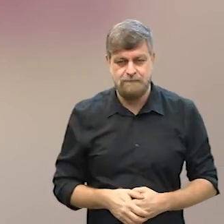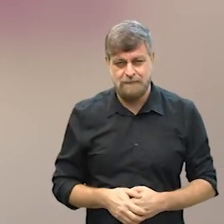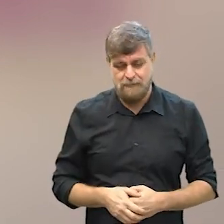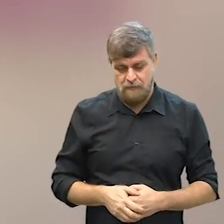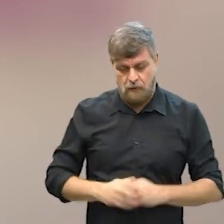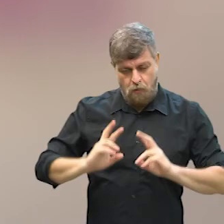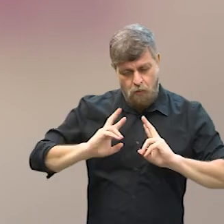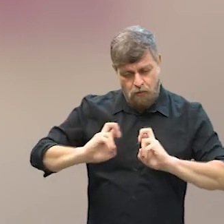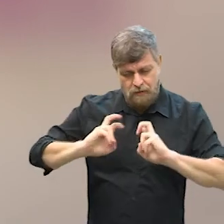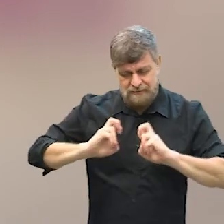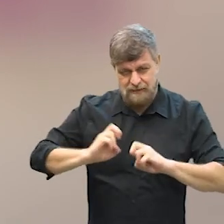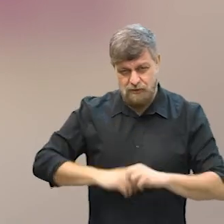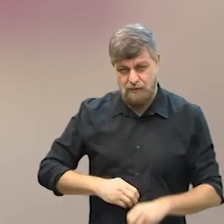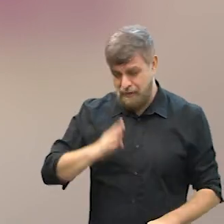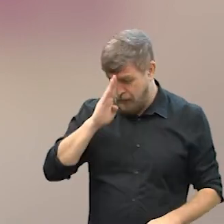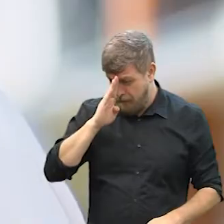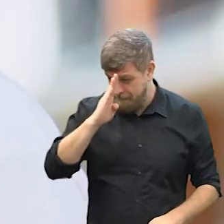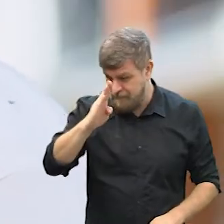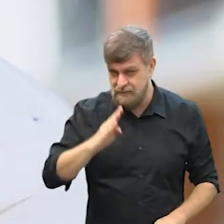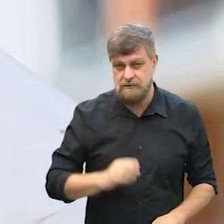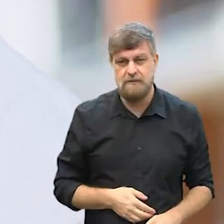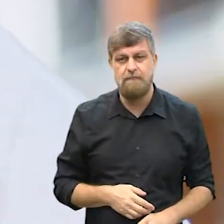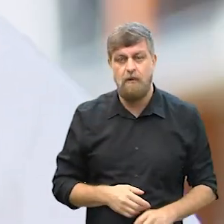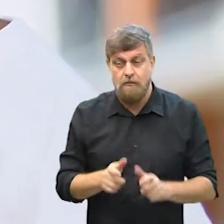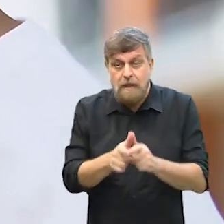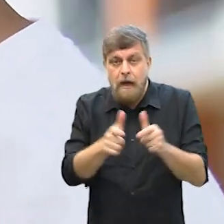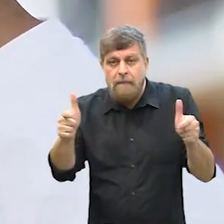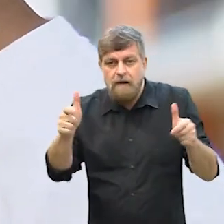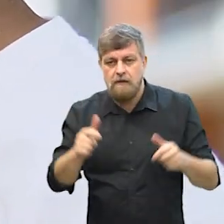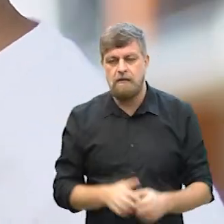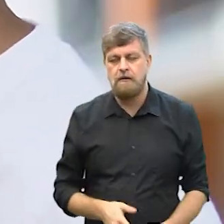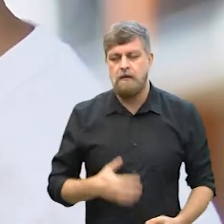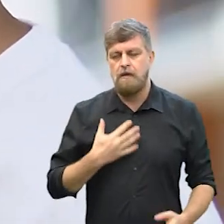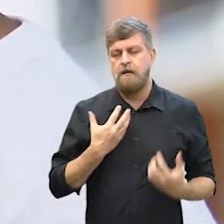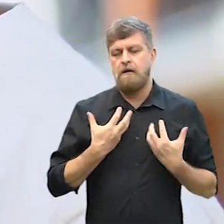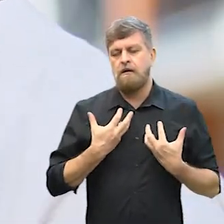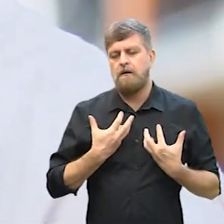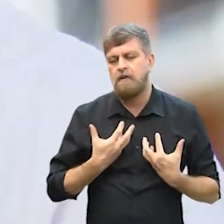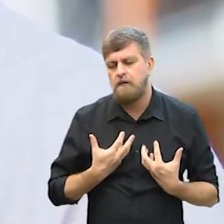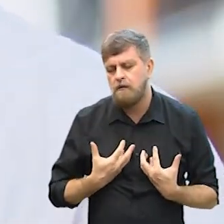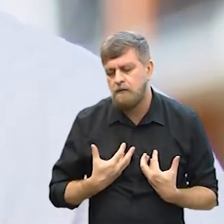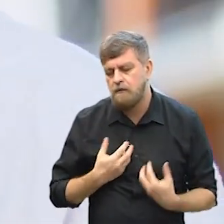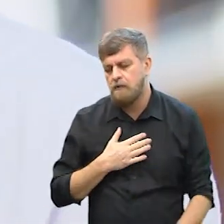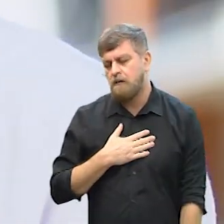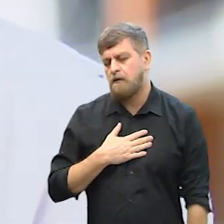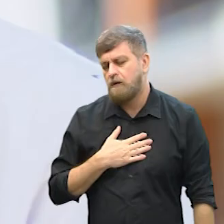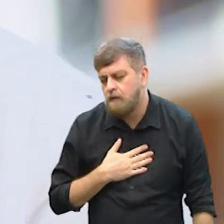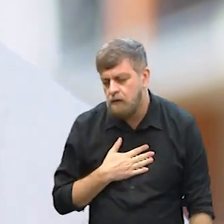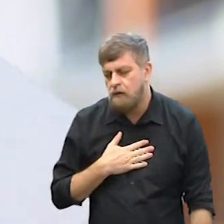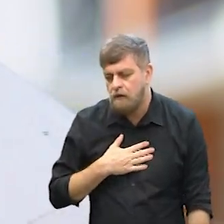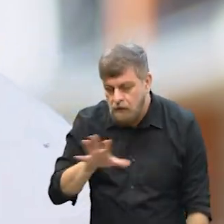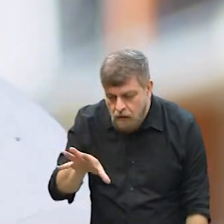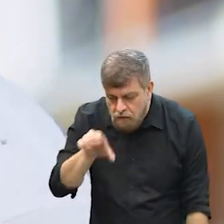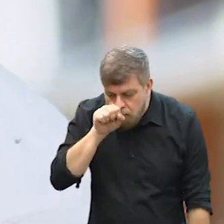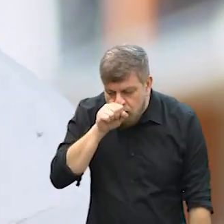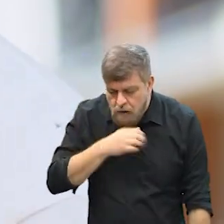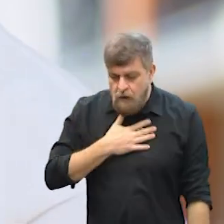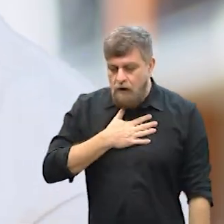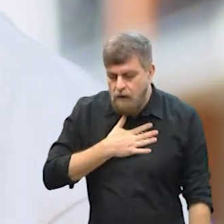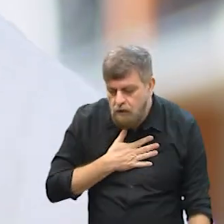mais frequentes de hipertensão pulmonar são a fadiga, o cansaço e a falta de ar,